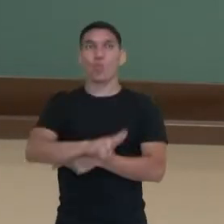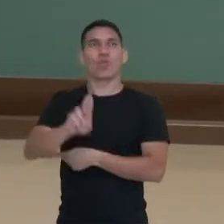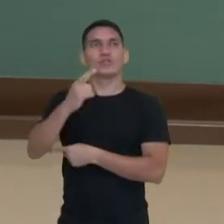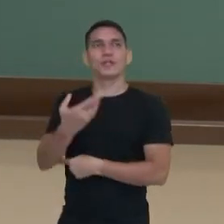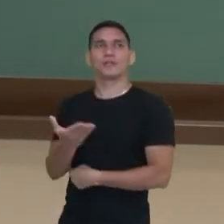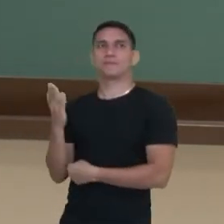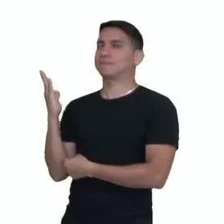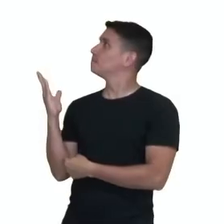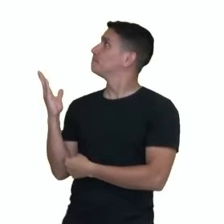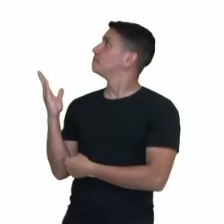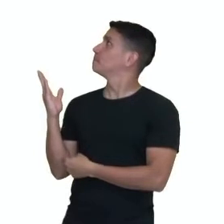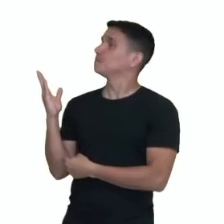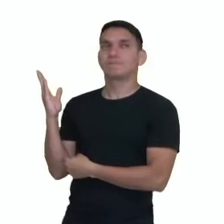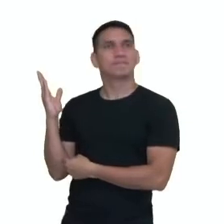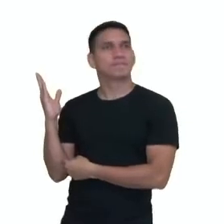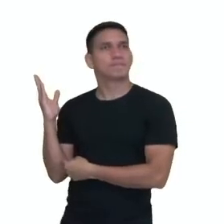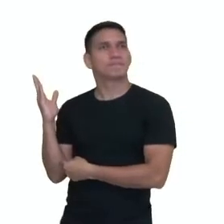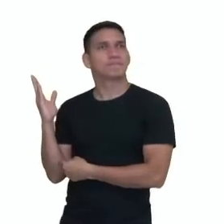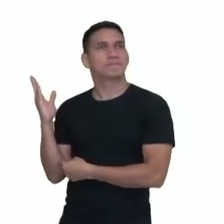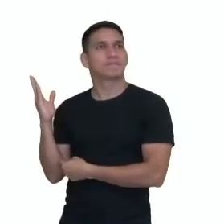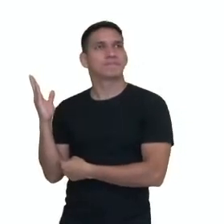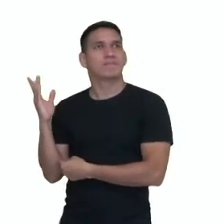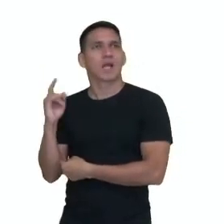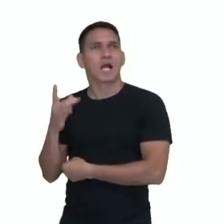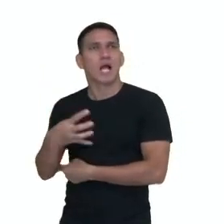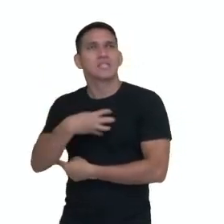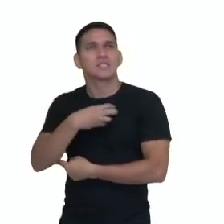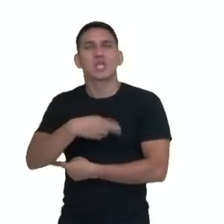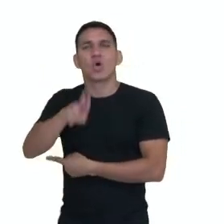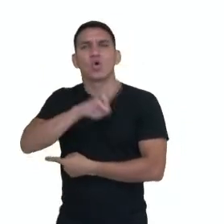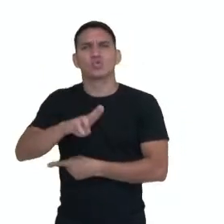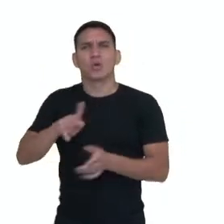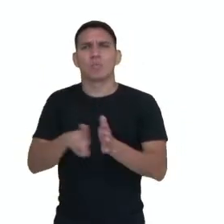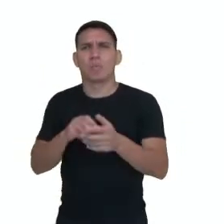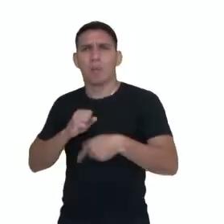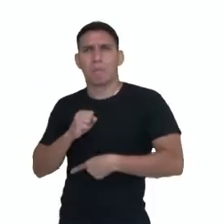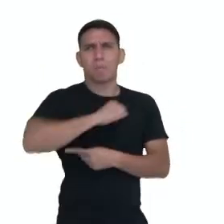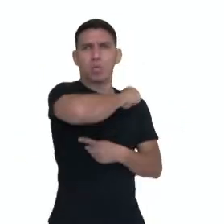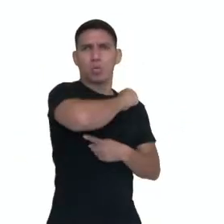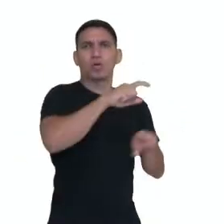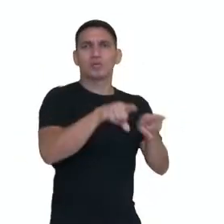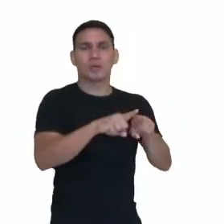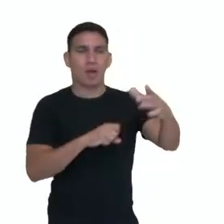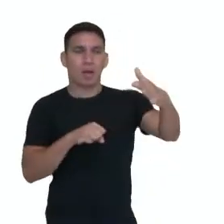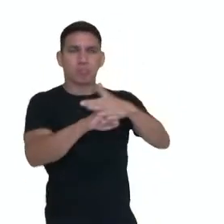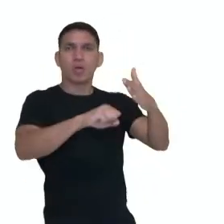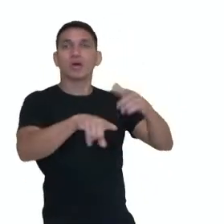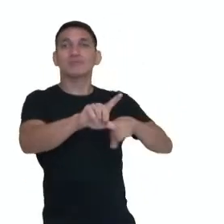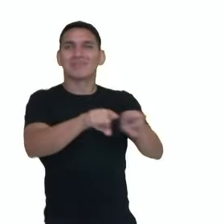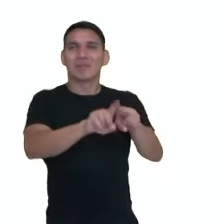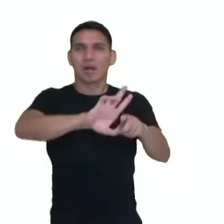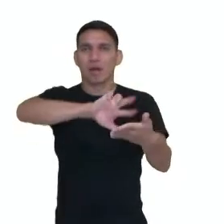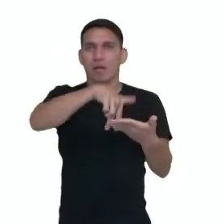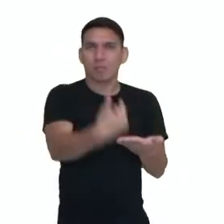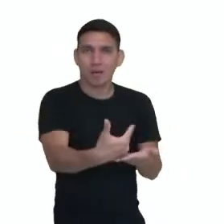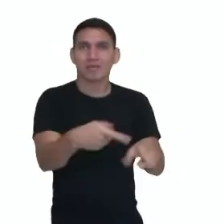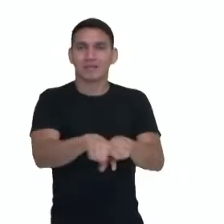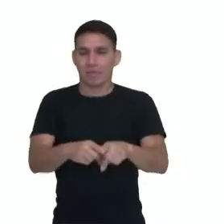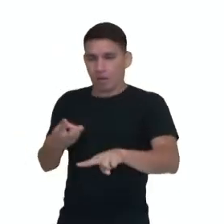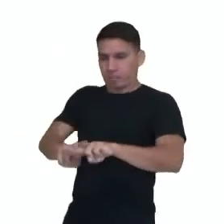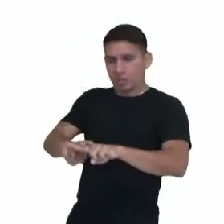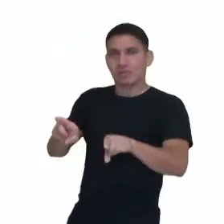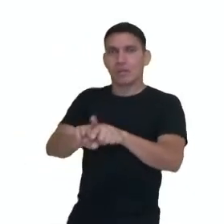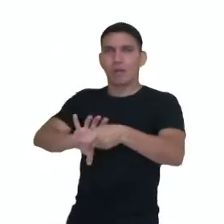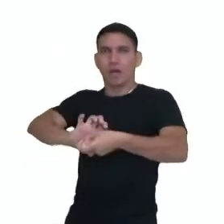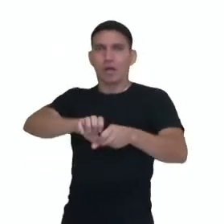pancrácio, uma atividade que inclui técnicas como cotoveladas, socos, quedas, imobilizações, torções,